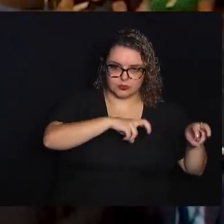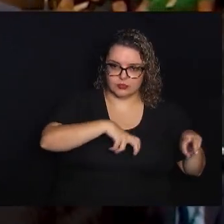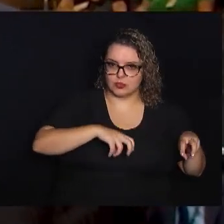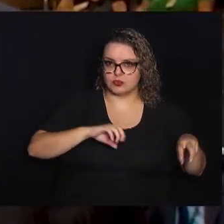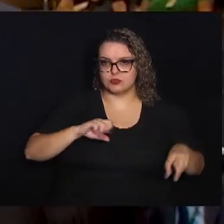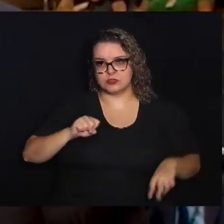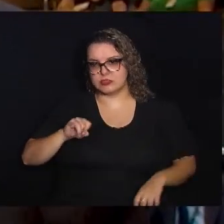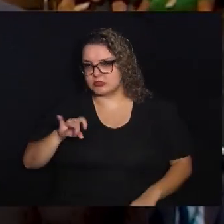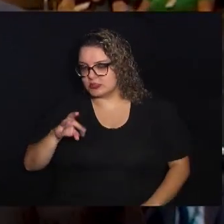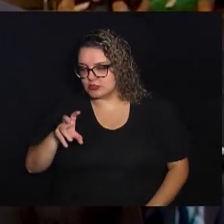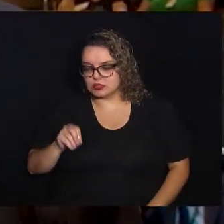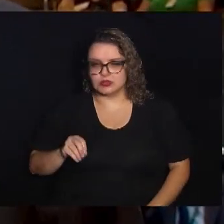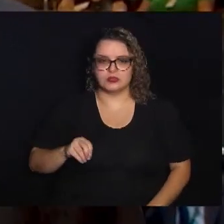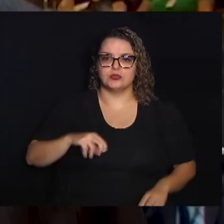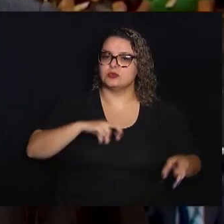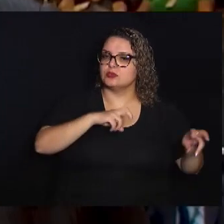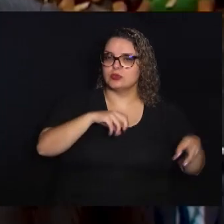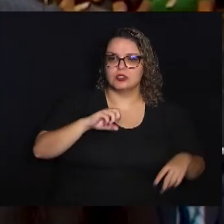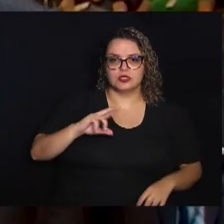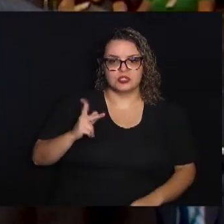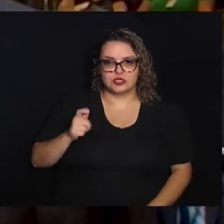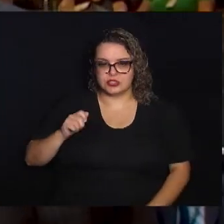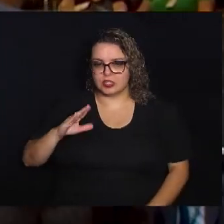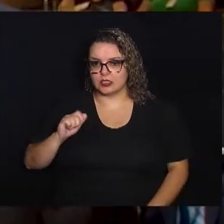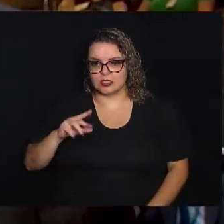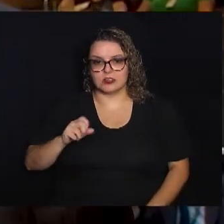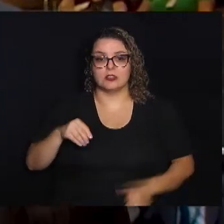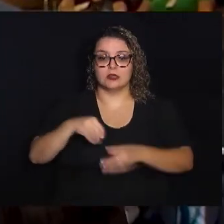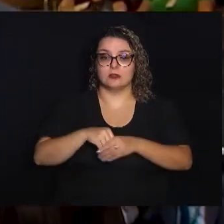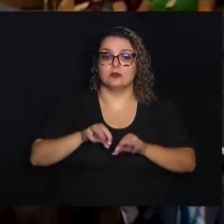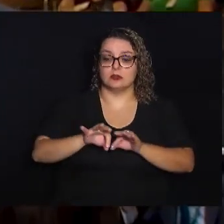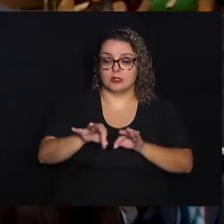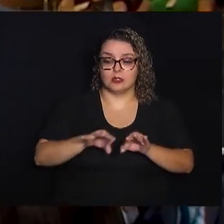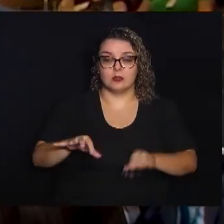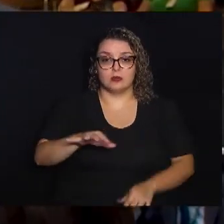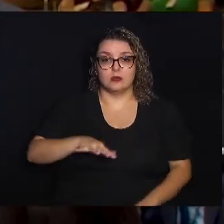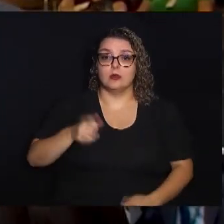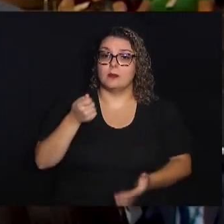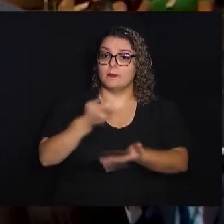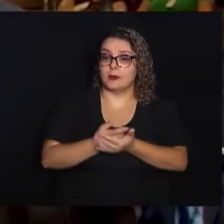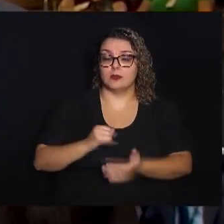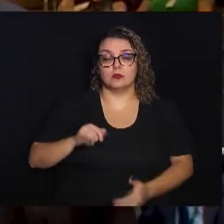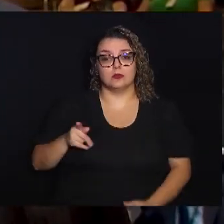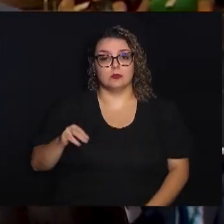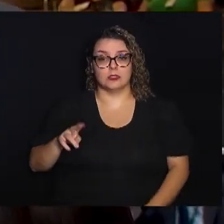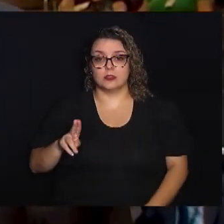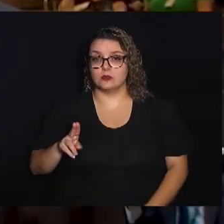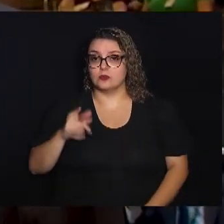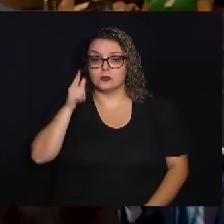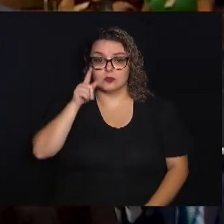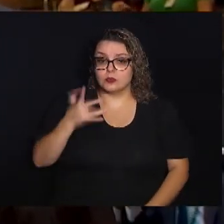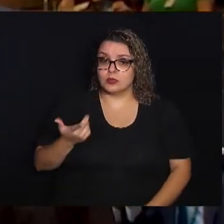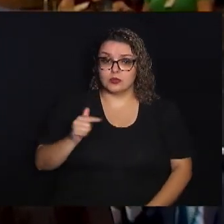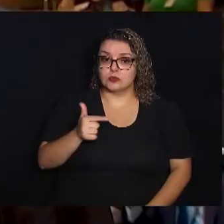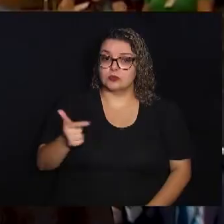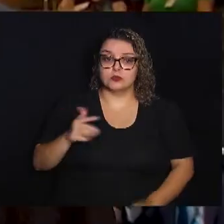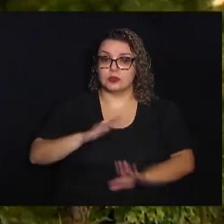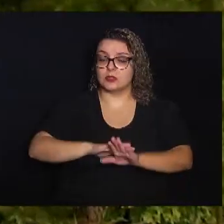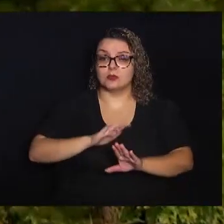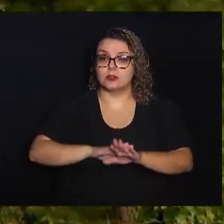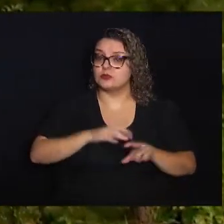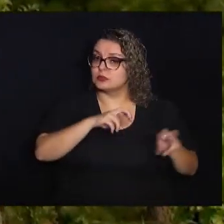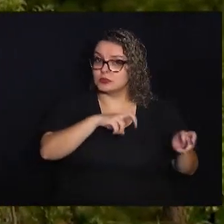chácara, dentro do perímetro urbano. E a partir do momento que ele paga IPTU, ele não consegue, porque ele não tem mais atividade